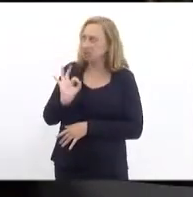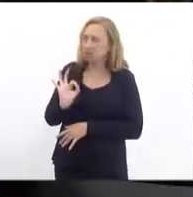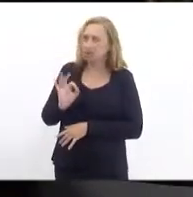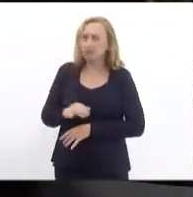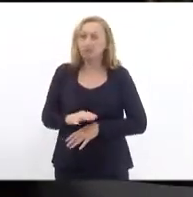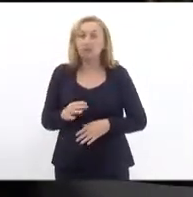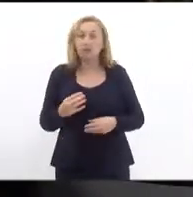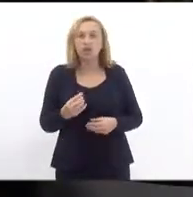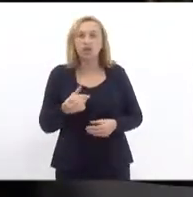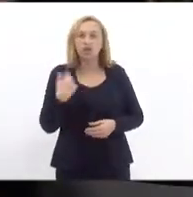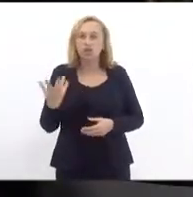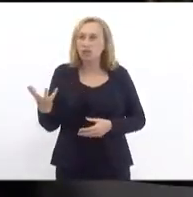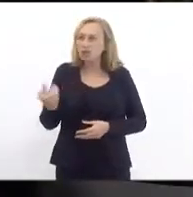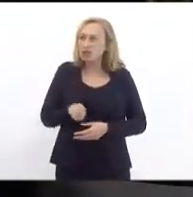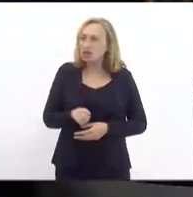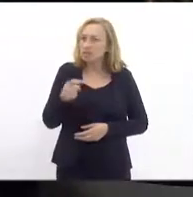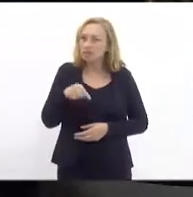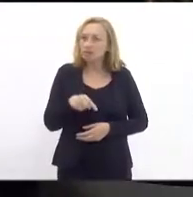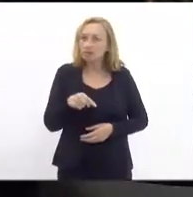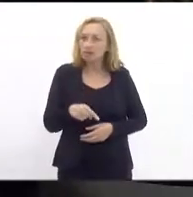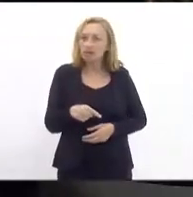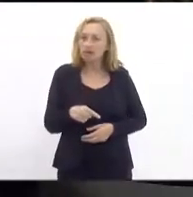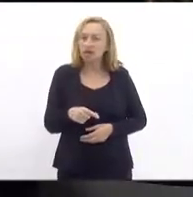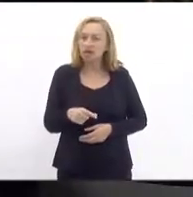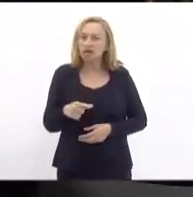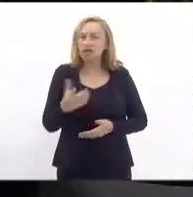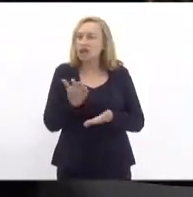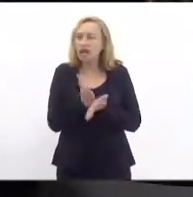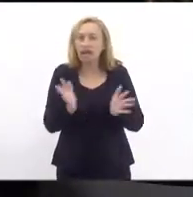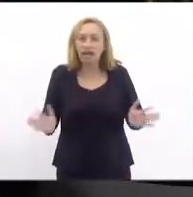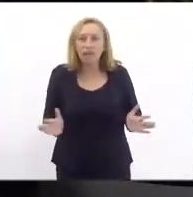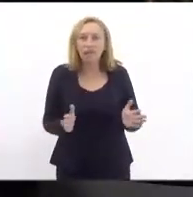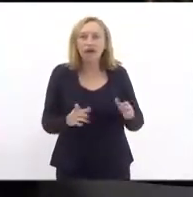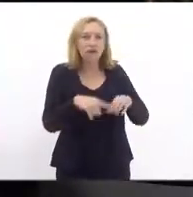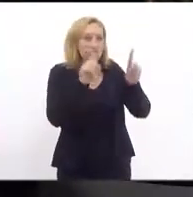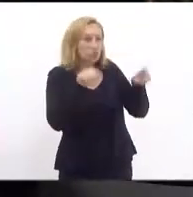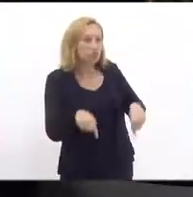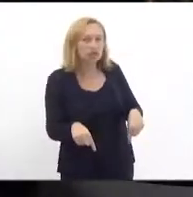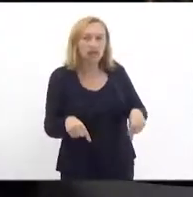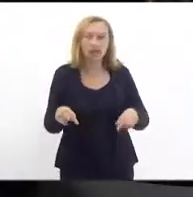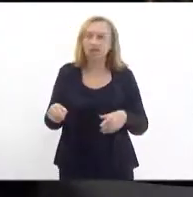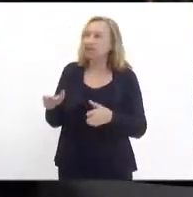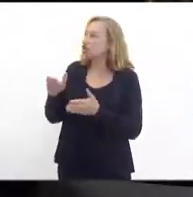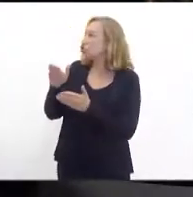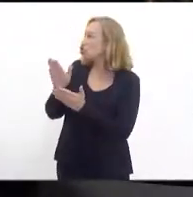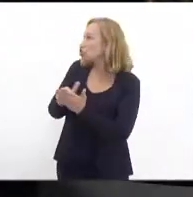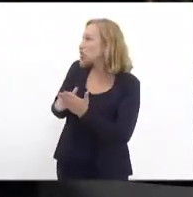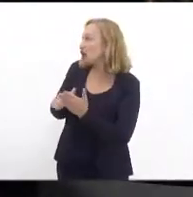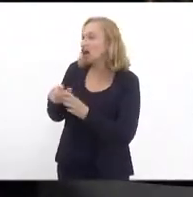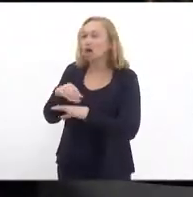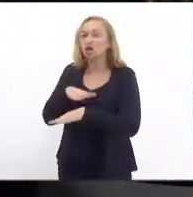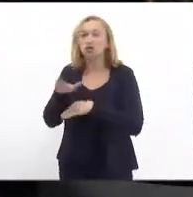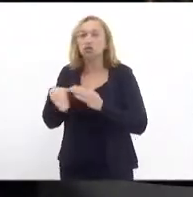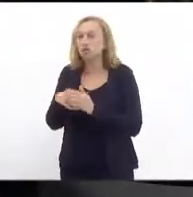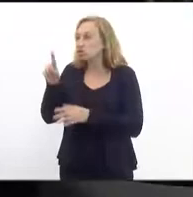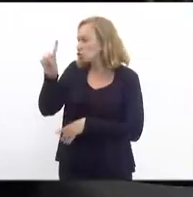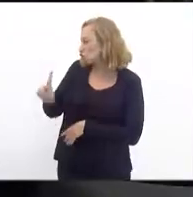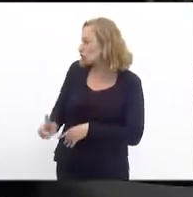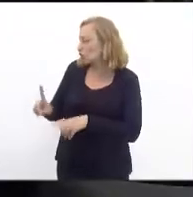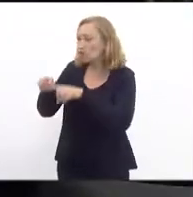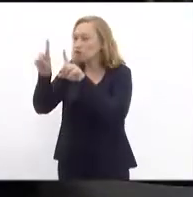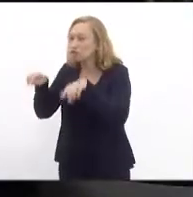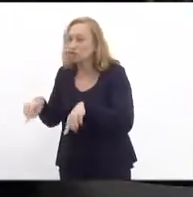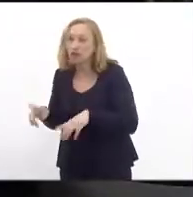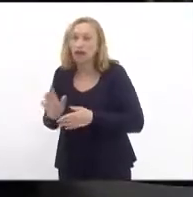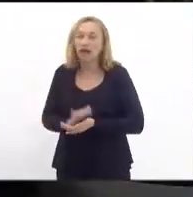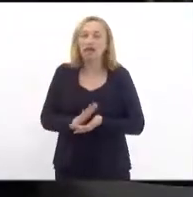A gente recebe aqui, tem que acabar com o funcionário, tem que tirar todos os direitos dos